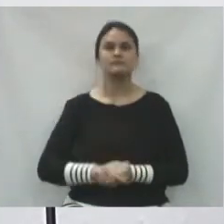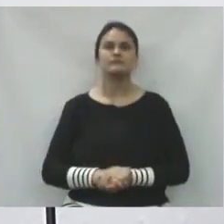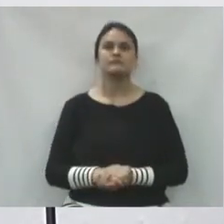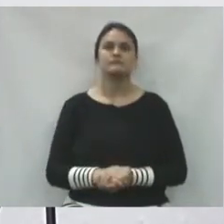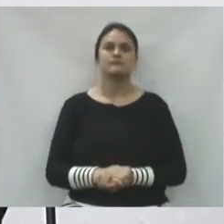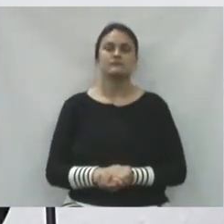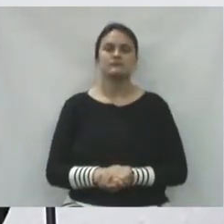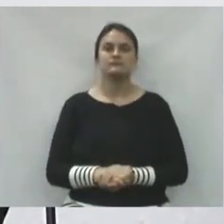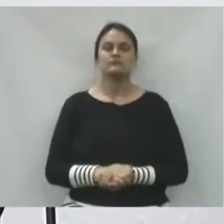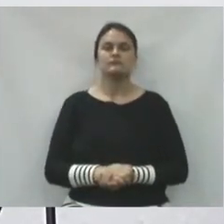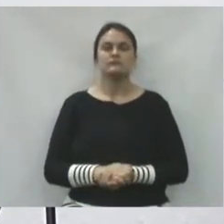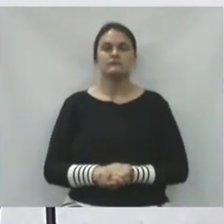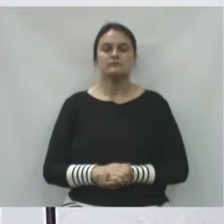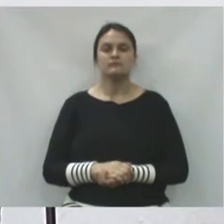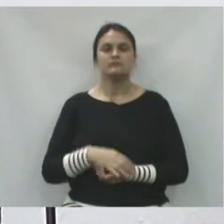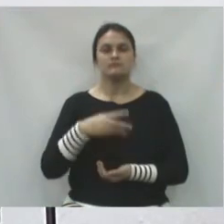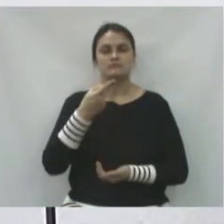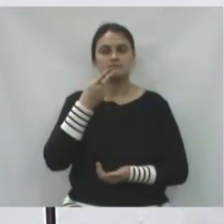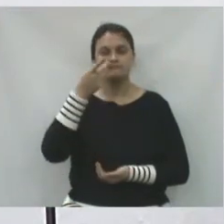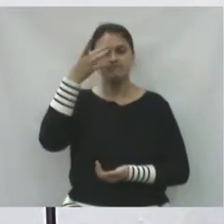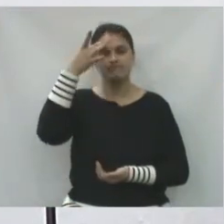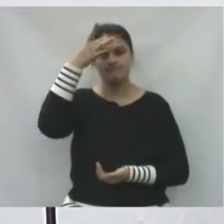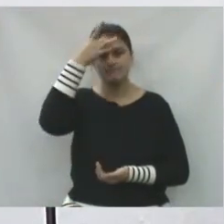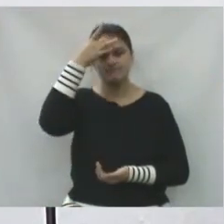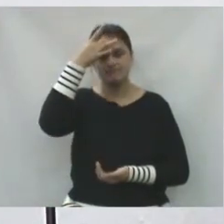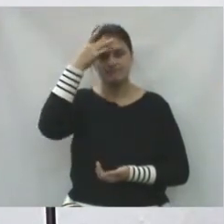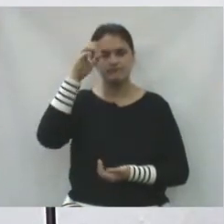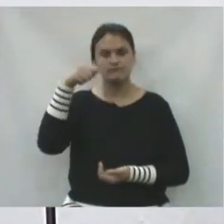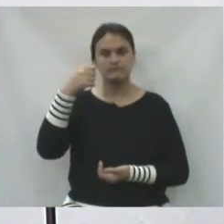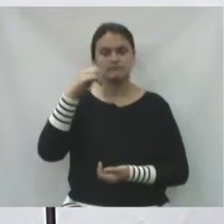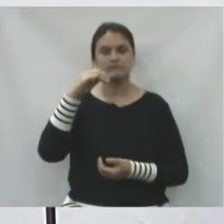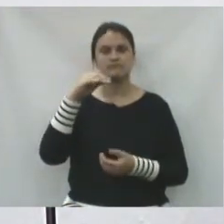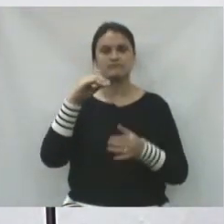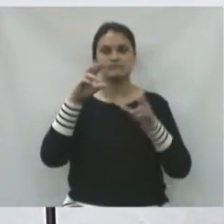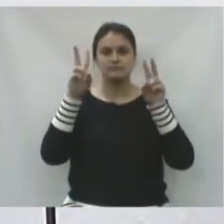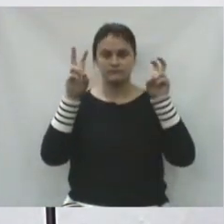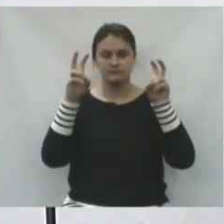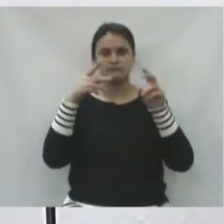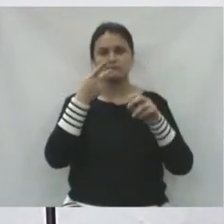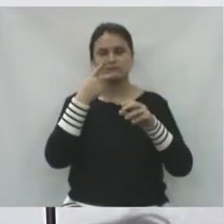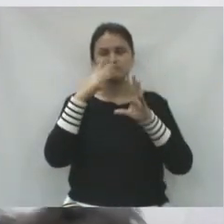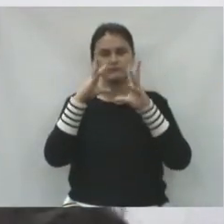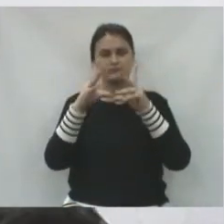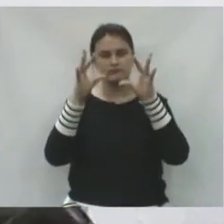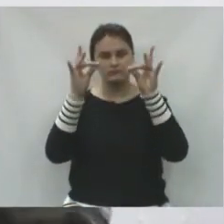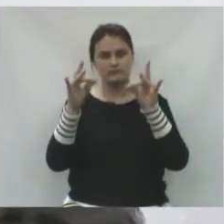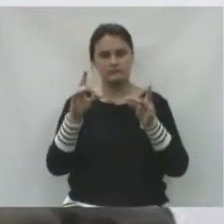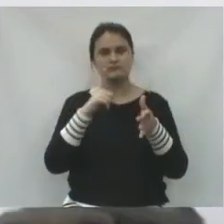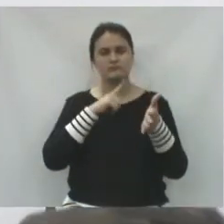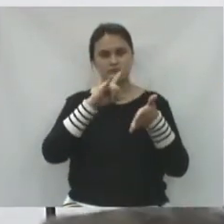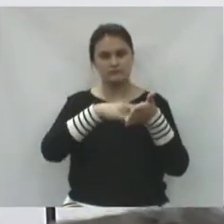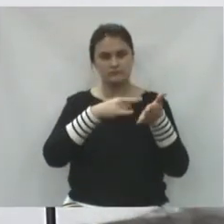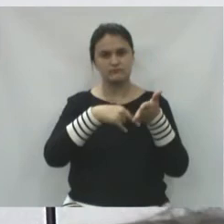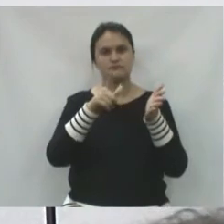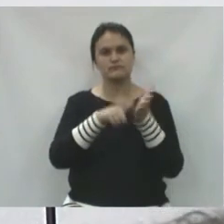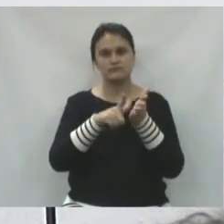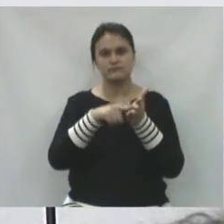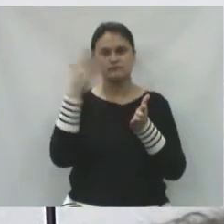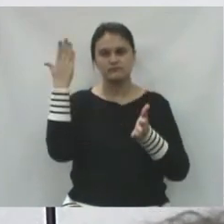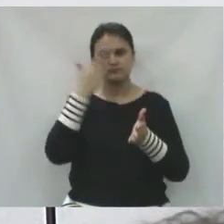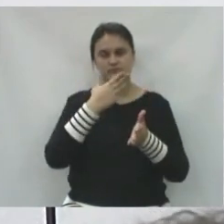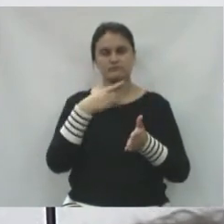cima desses fatos que nós viemos trazer com toda essa documentação, de